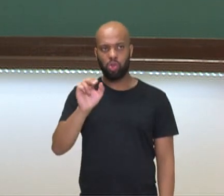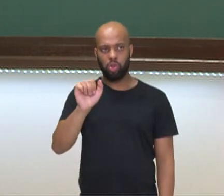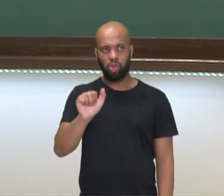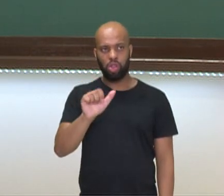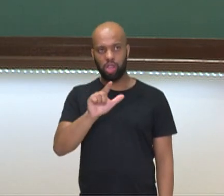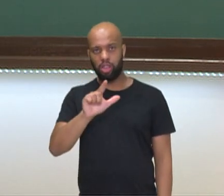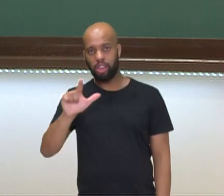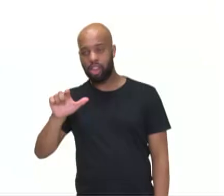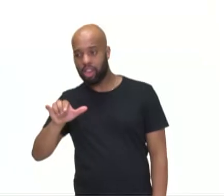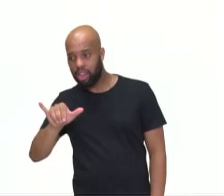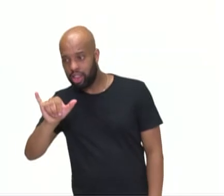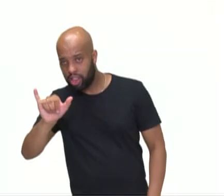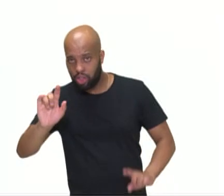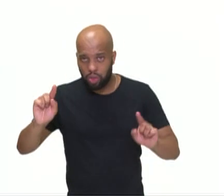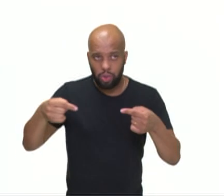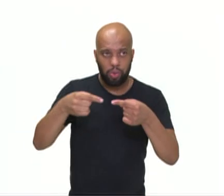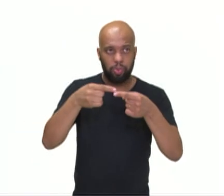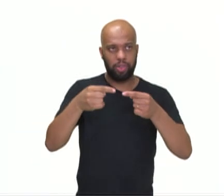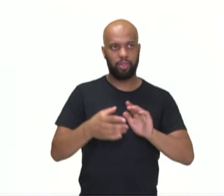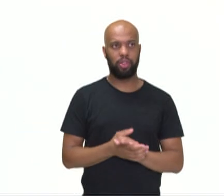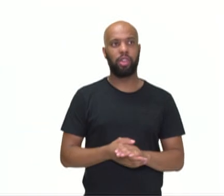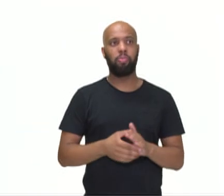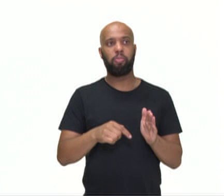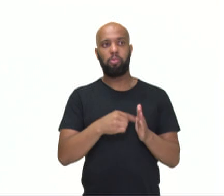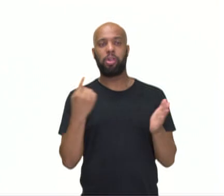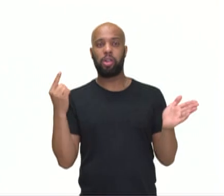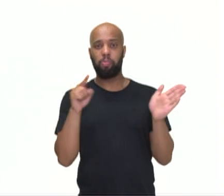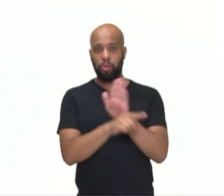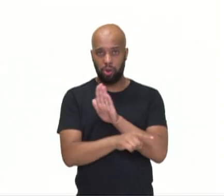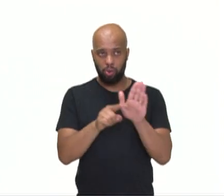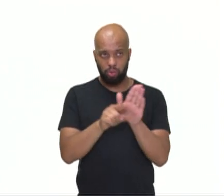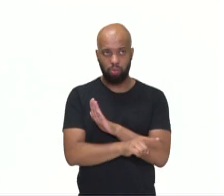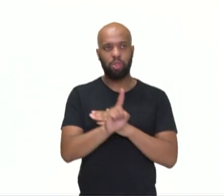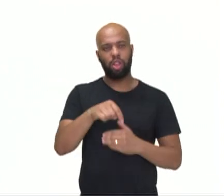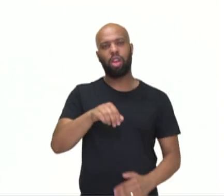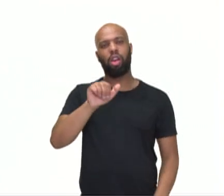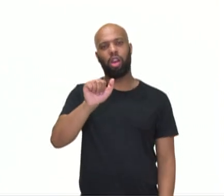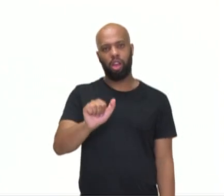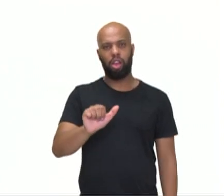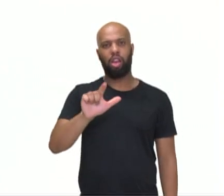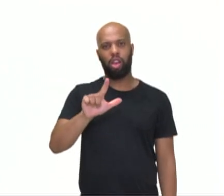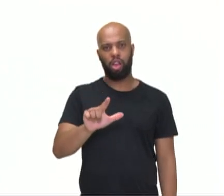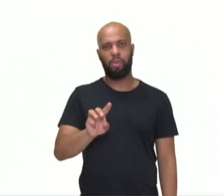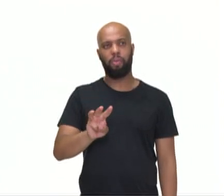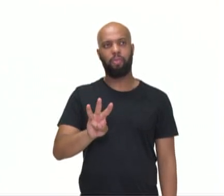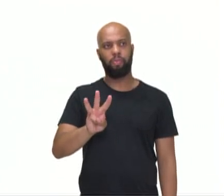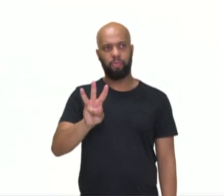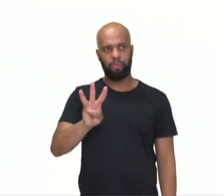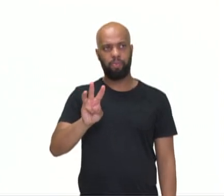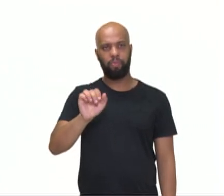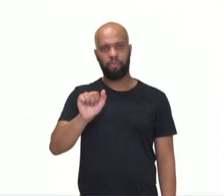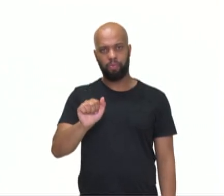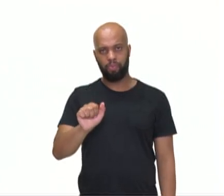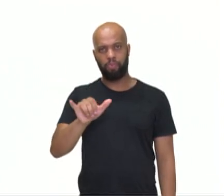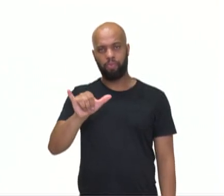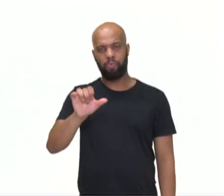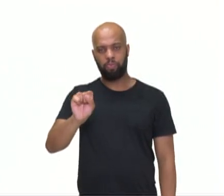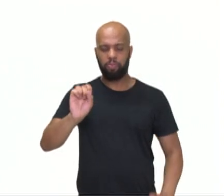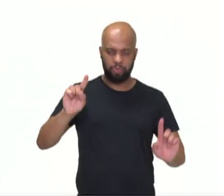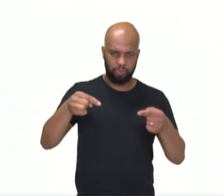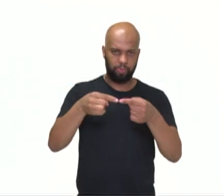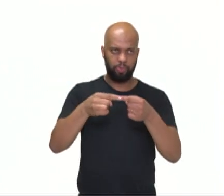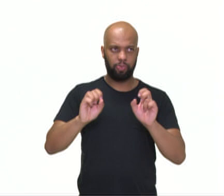the phone after school, e na primeira pergunta nós temos we always go to the gym on weekdays.